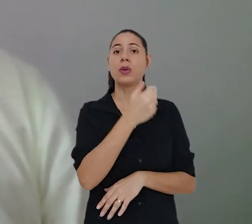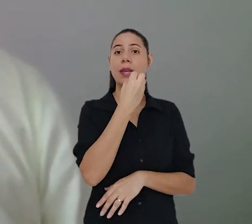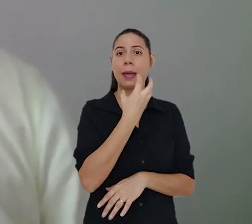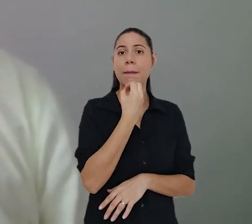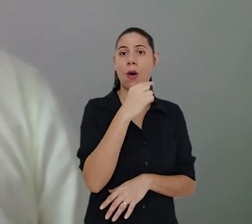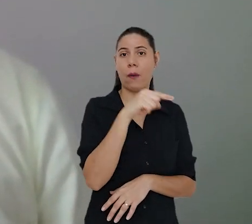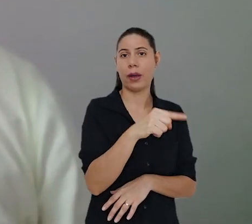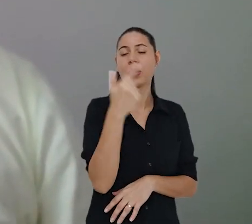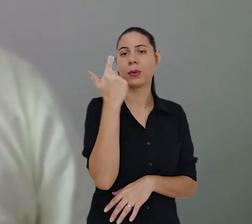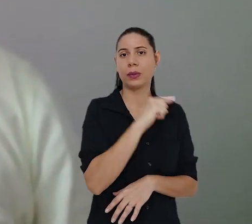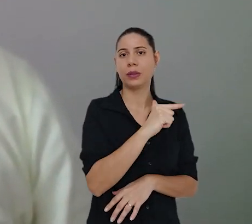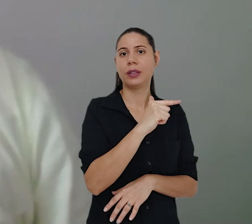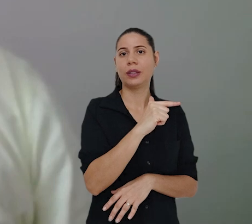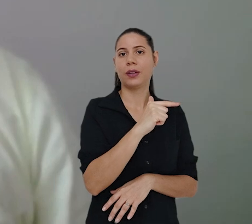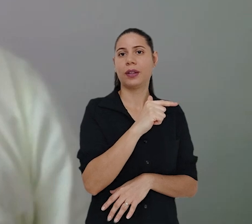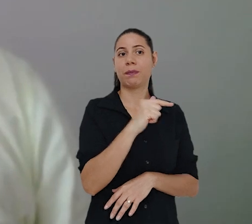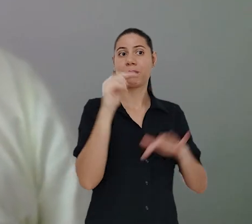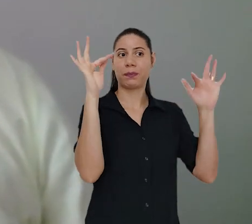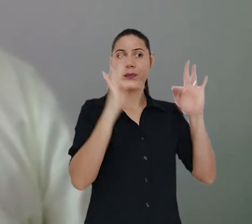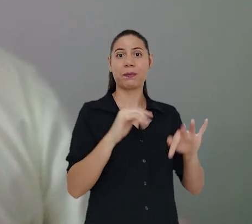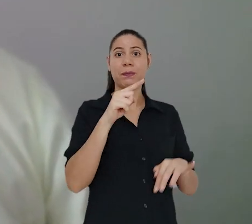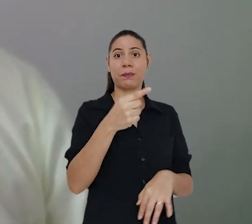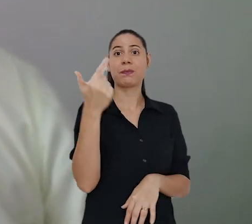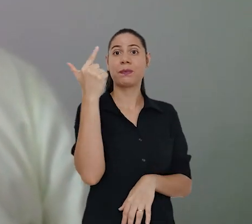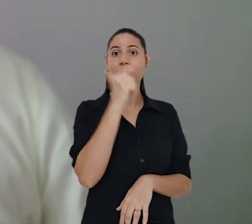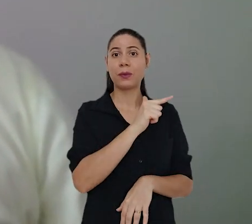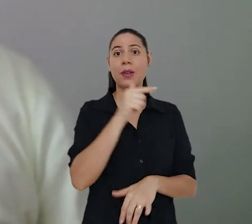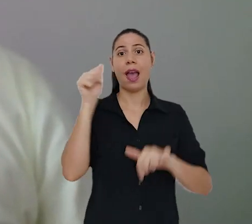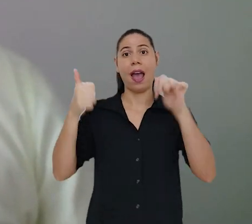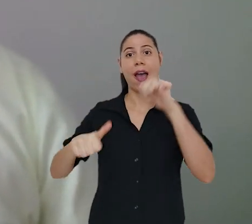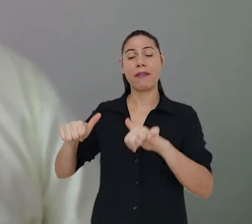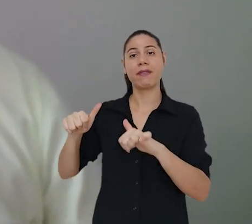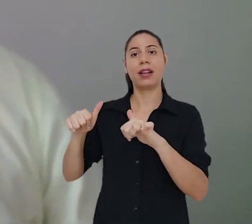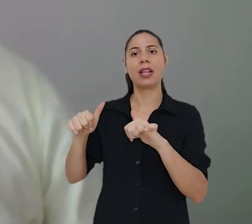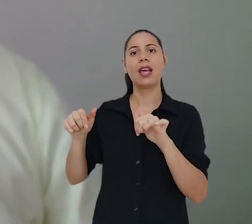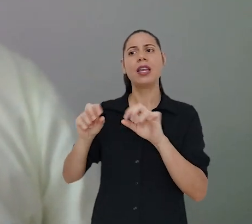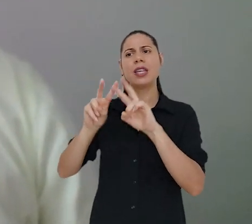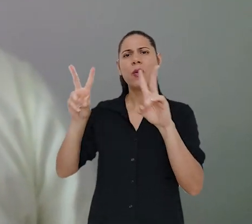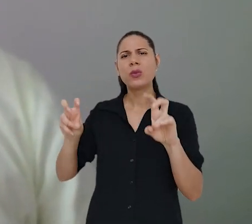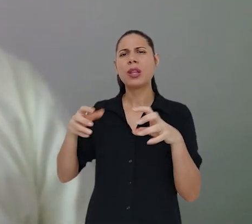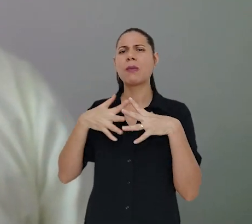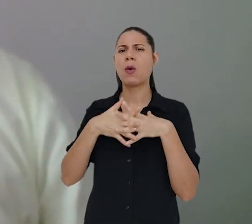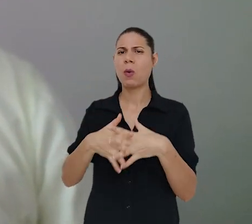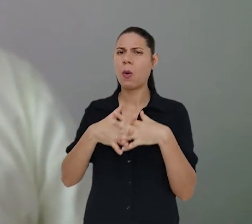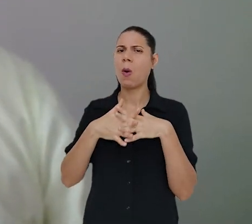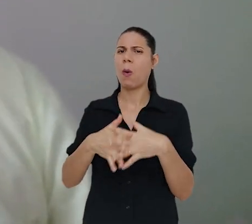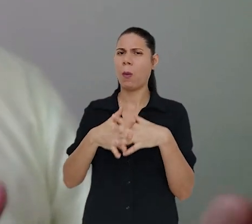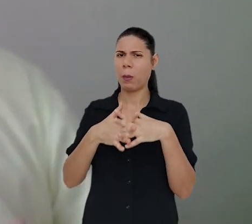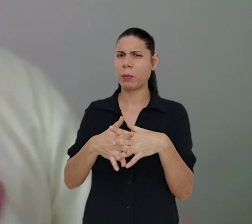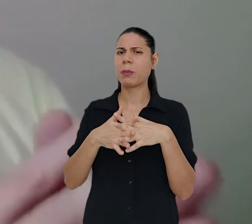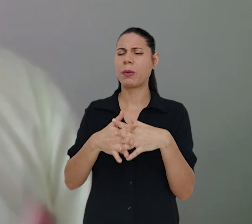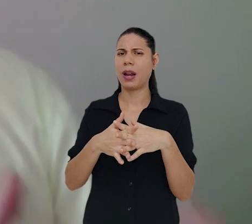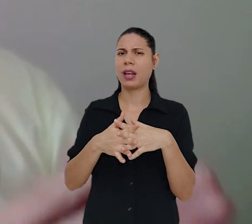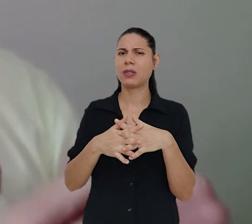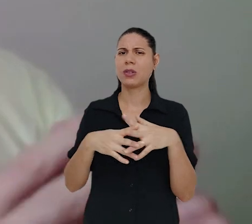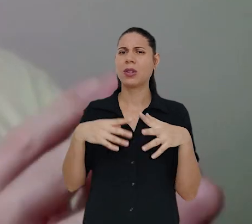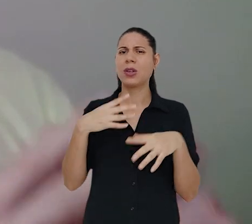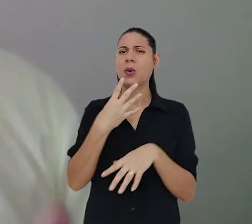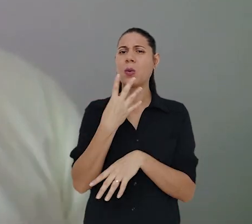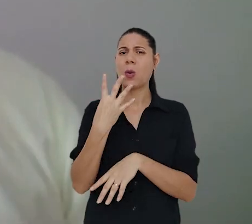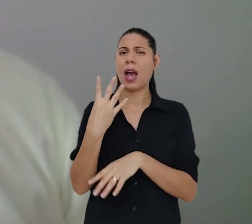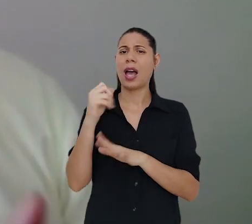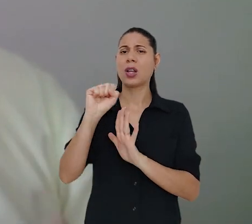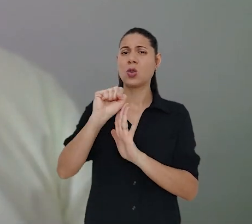mas a sensibilidade com o tema, que é tão complexo e tão importante para a nossa sociedade, né? Voltando a lembrar, são quase